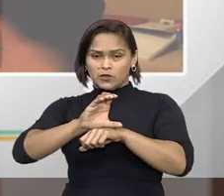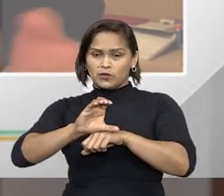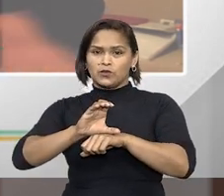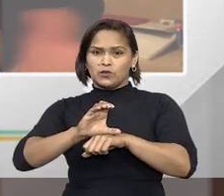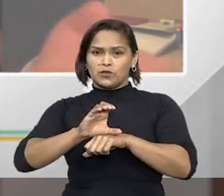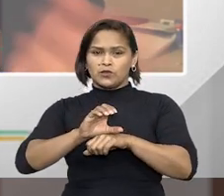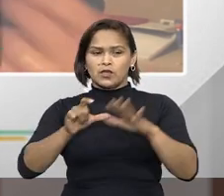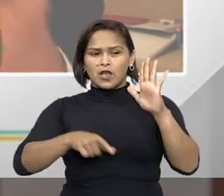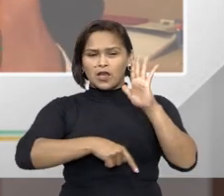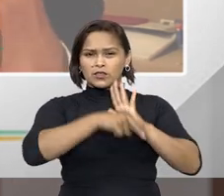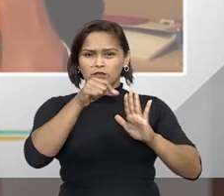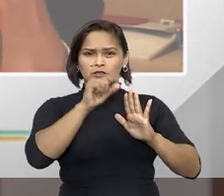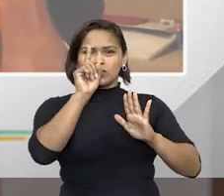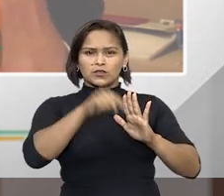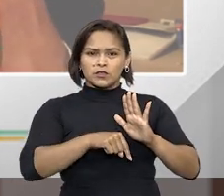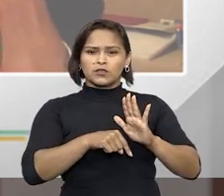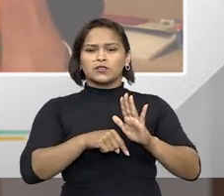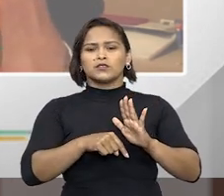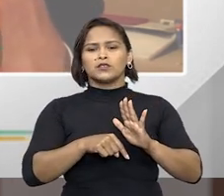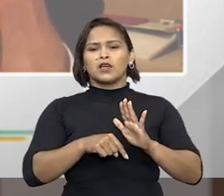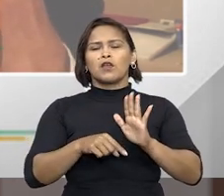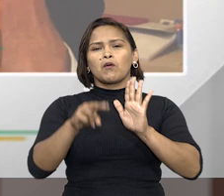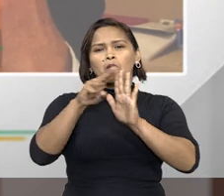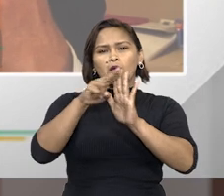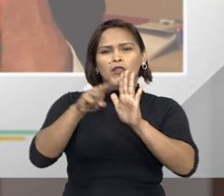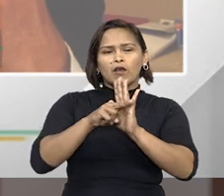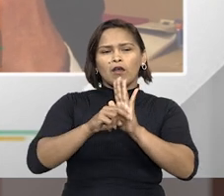o Código, sendo uma norma infraconstitucional,